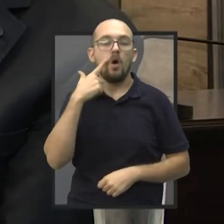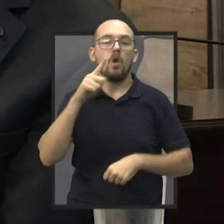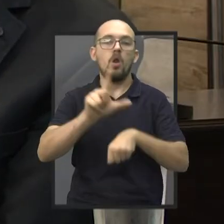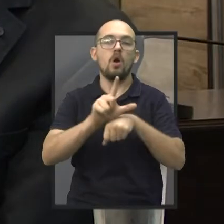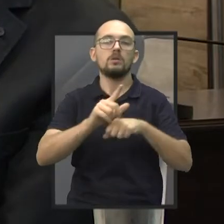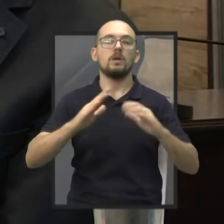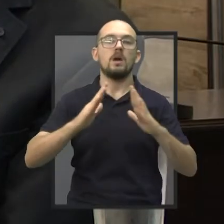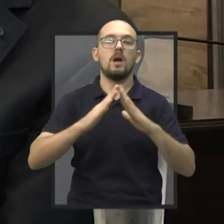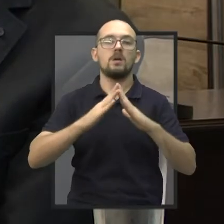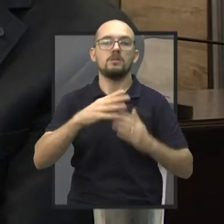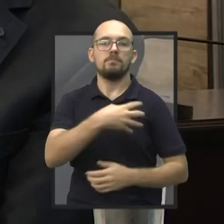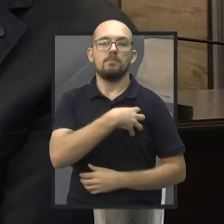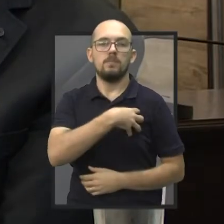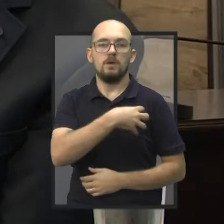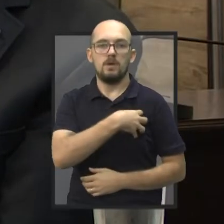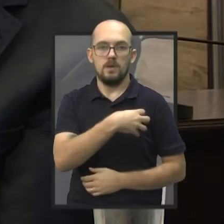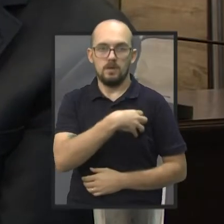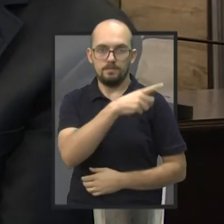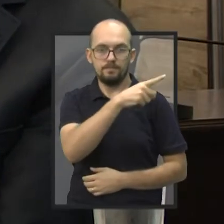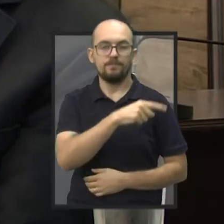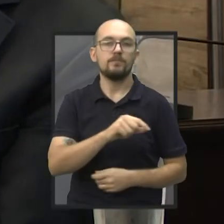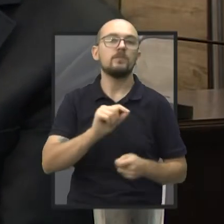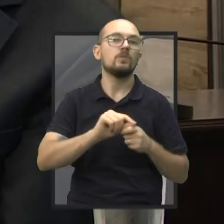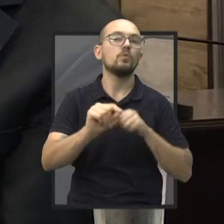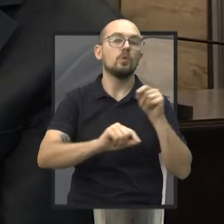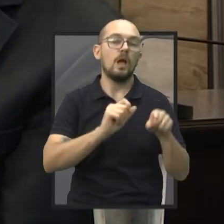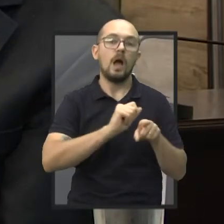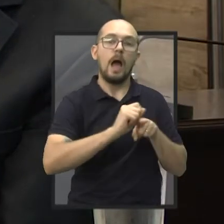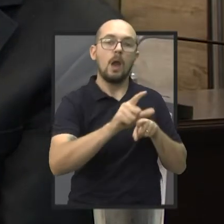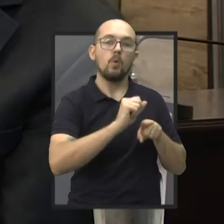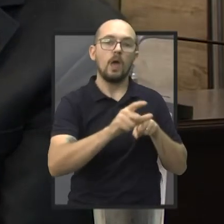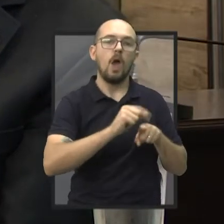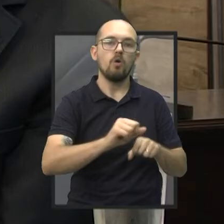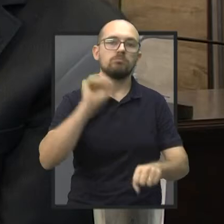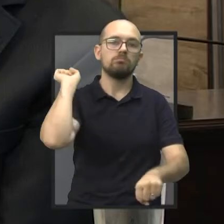Bahia, elas suspenderam o pagamento do aluguel.